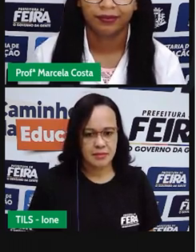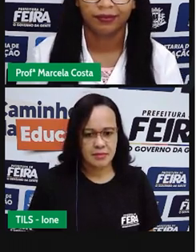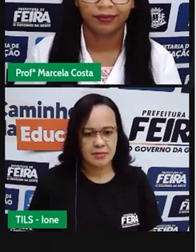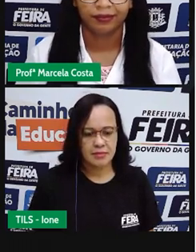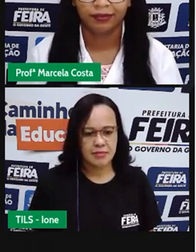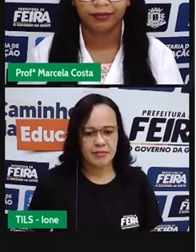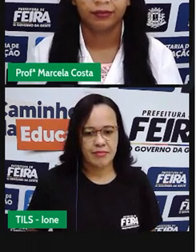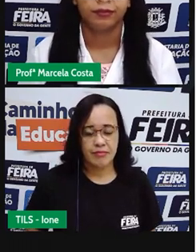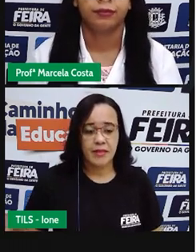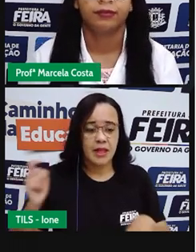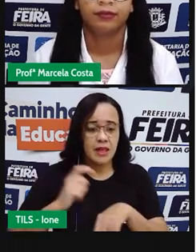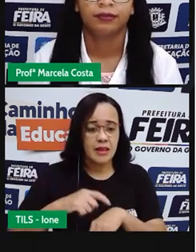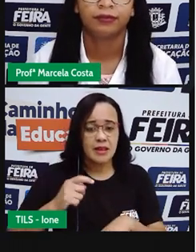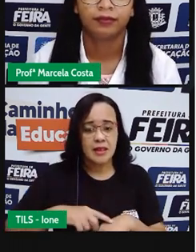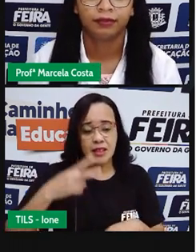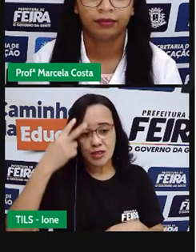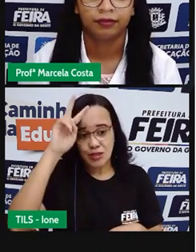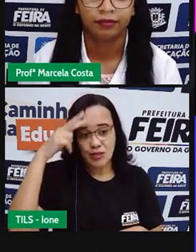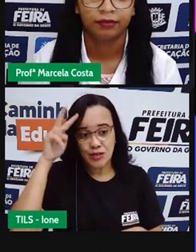Hora da História.